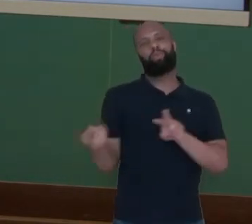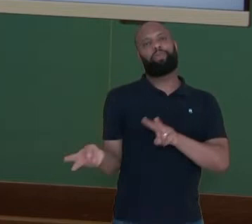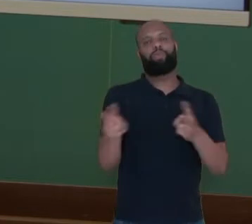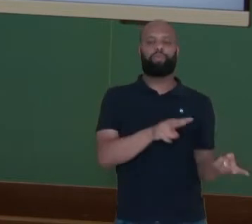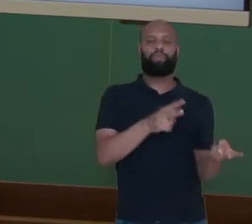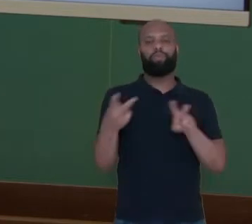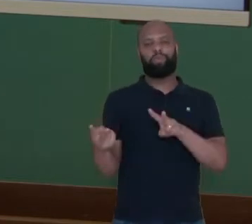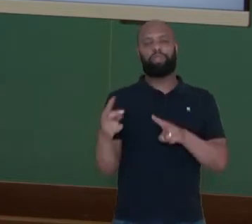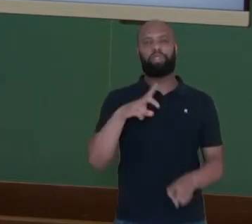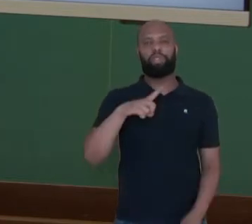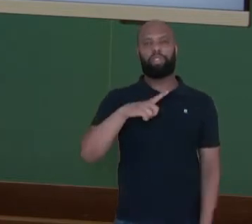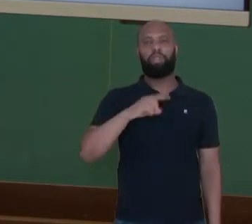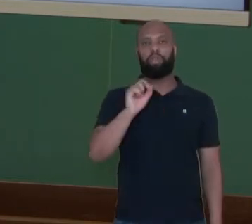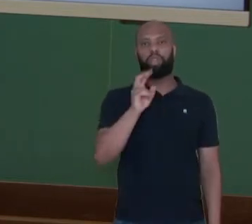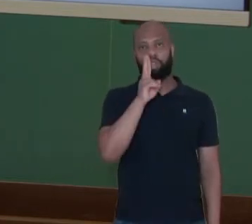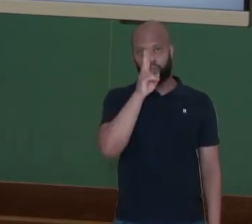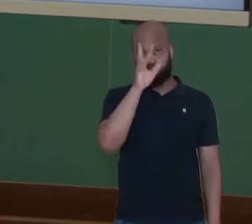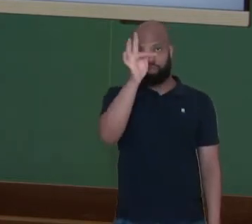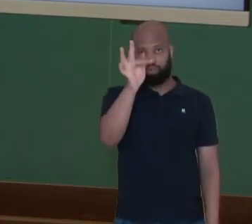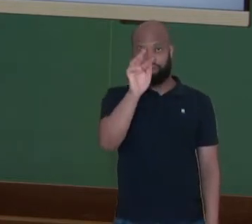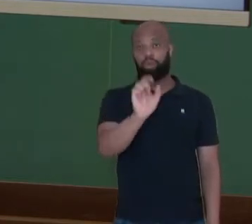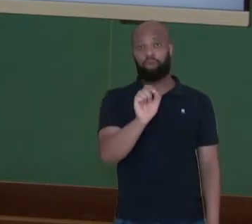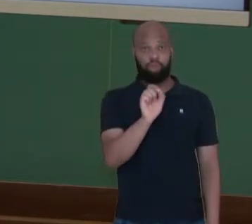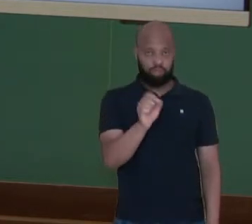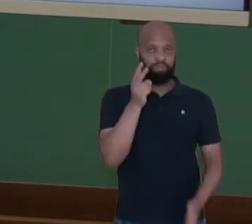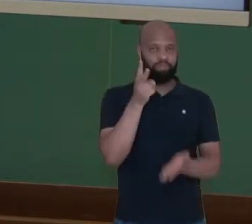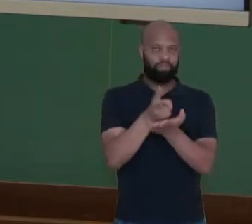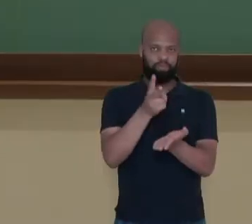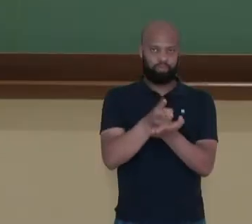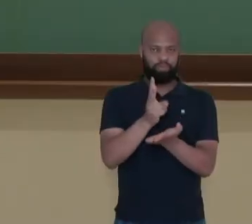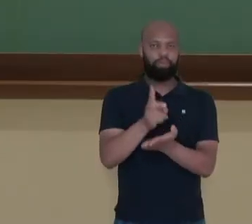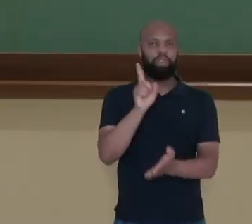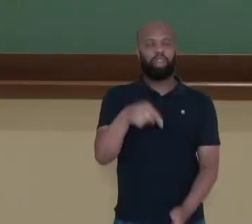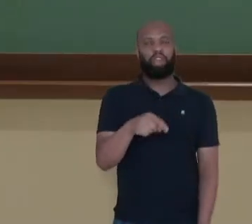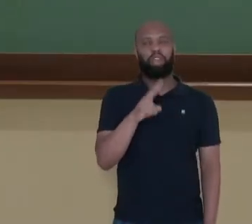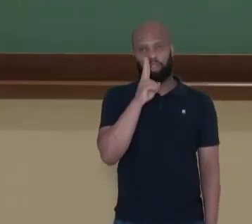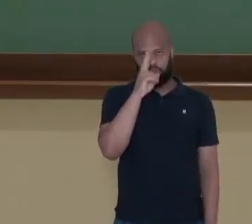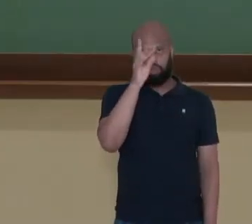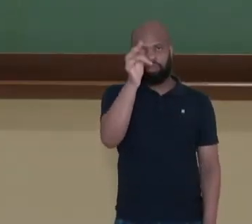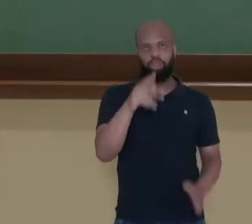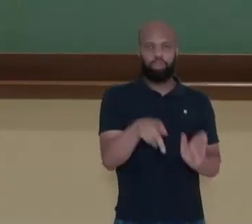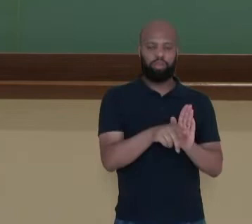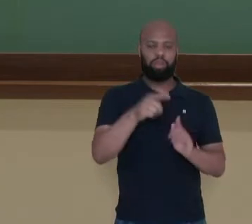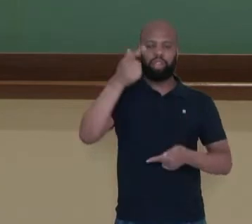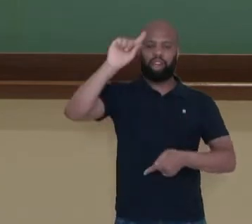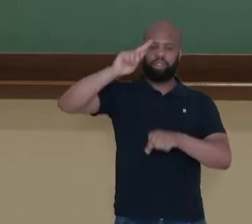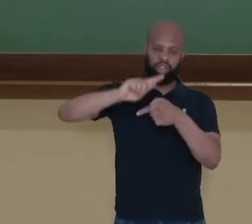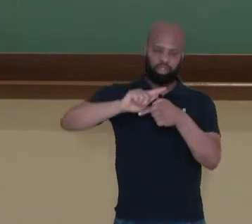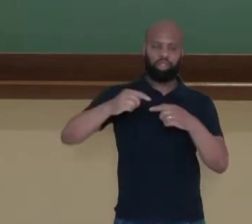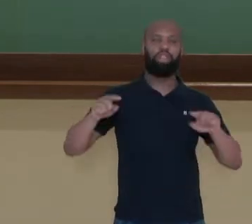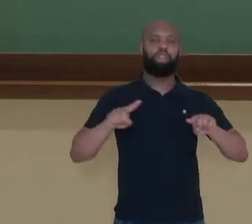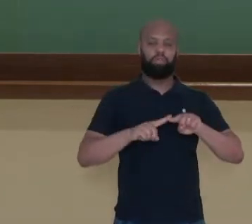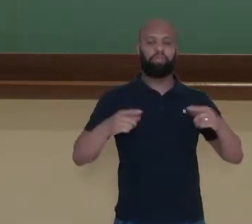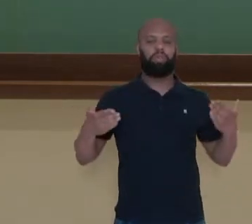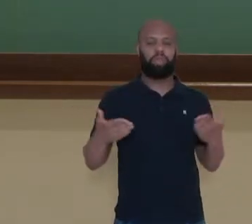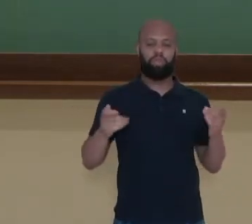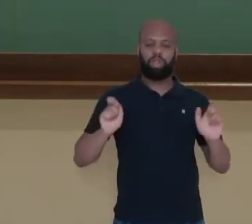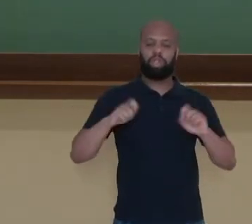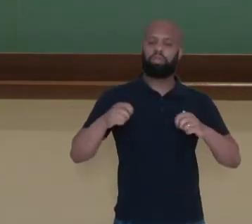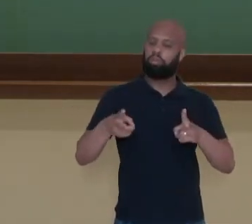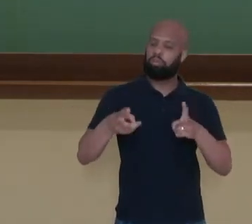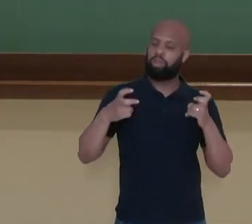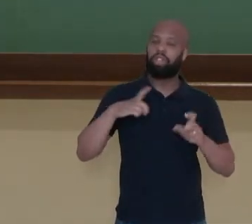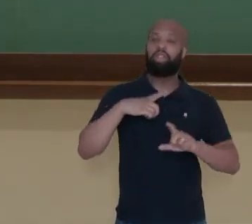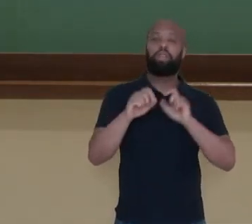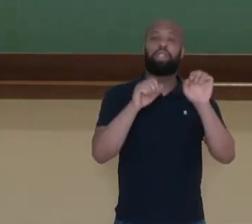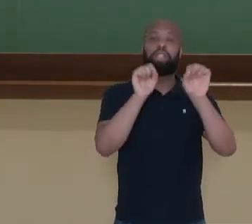força conservativa, como é o caso da força gravitacional. Mas nesse caso, perceba que nós estamos num sistema